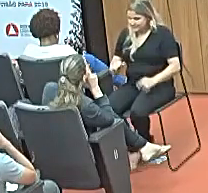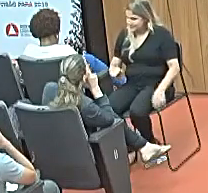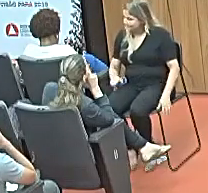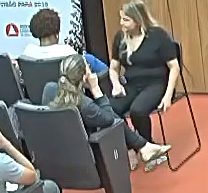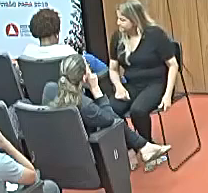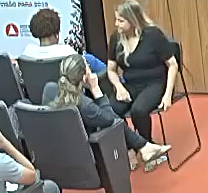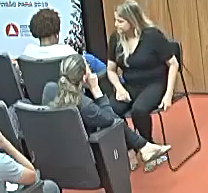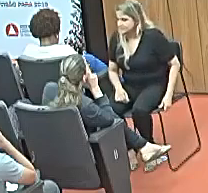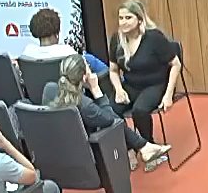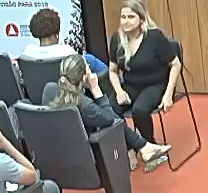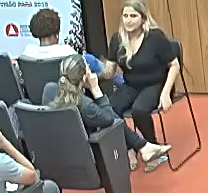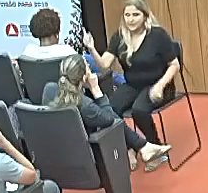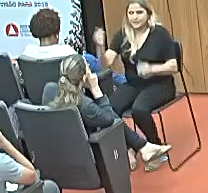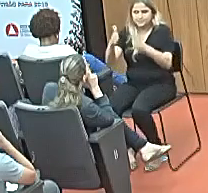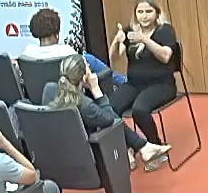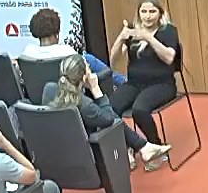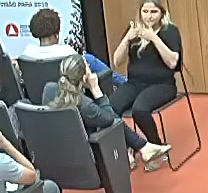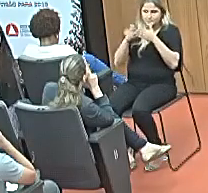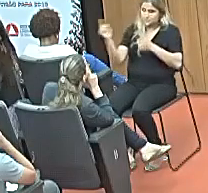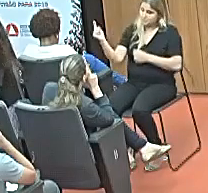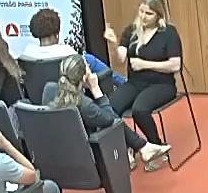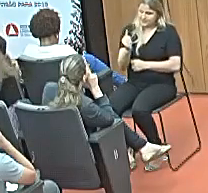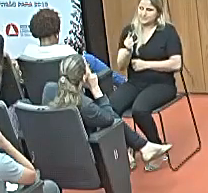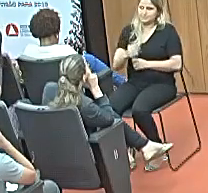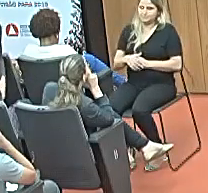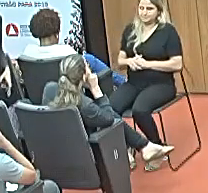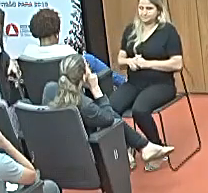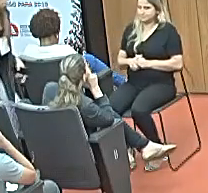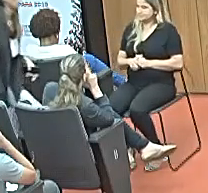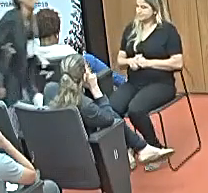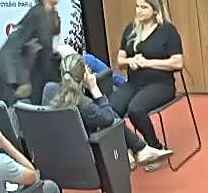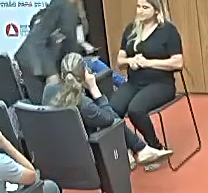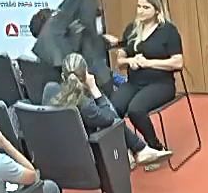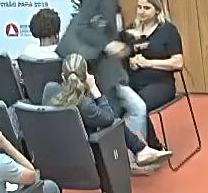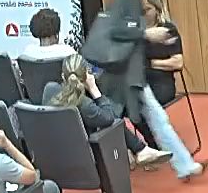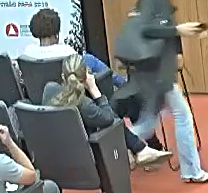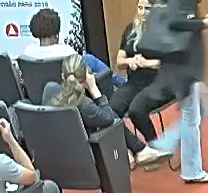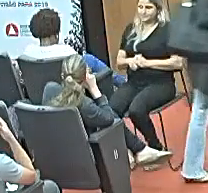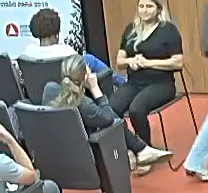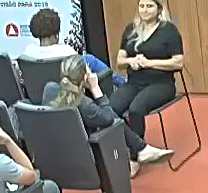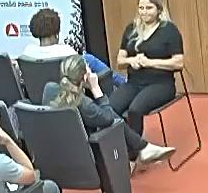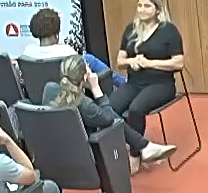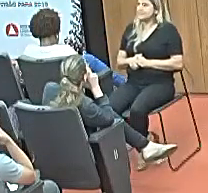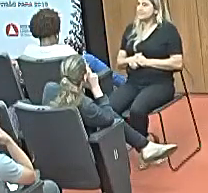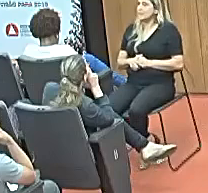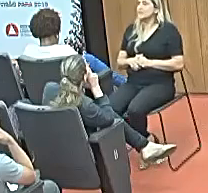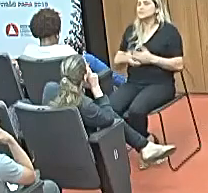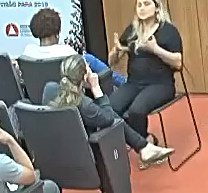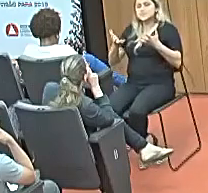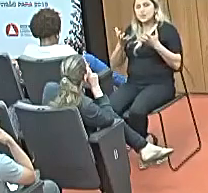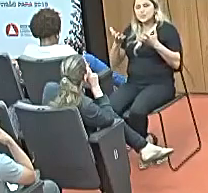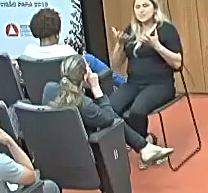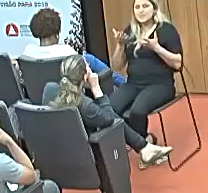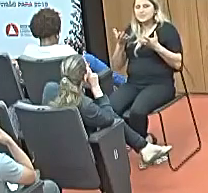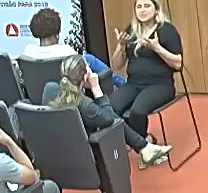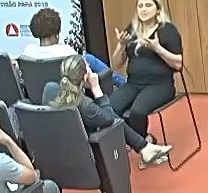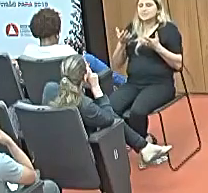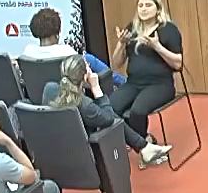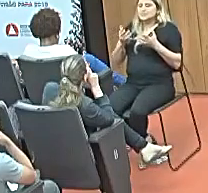documentação eles estão lá é dia de toda forma buscando se regularizar mas tente encontrar